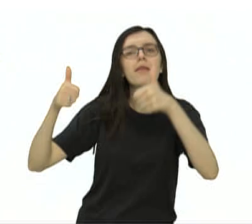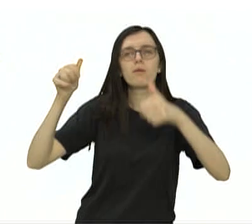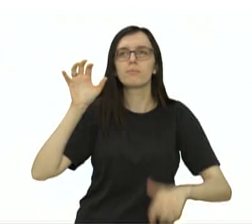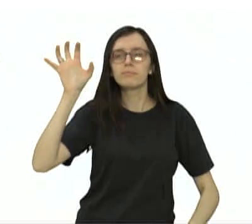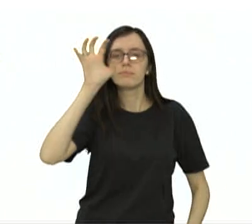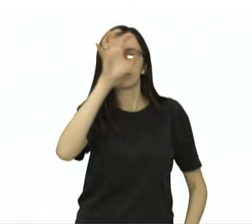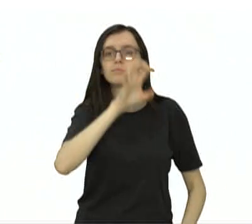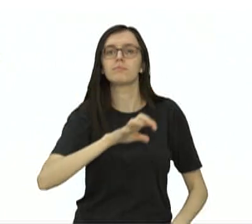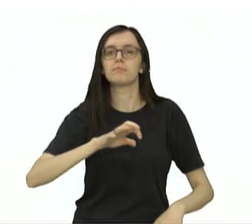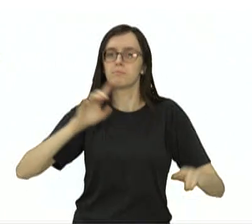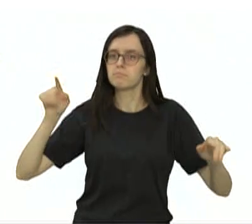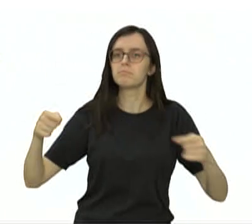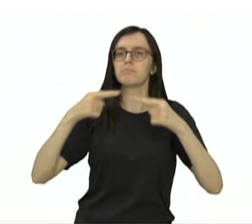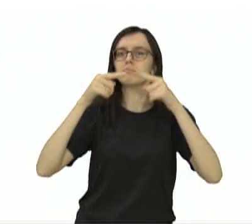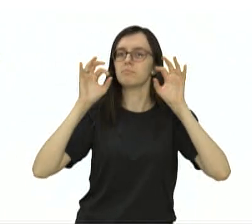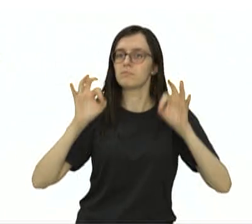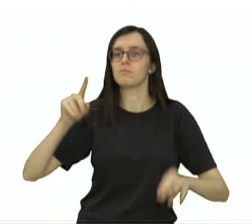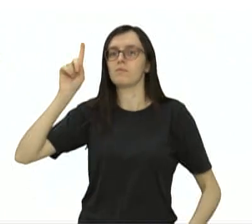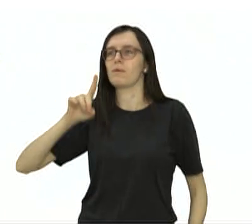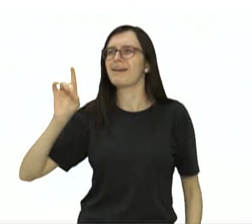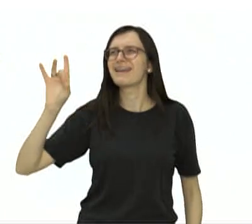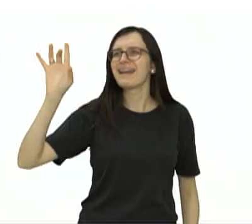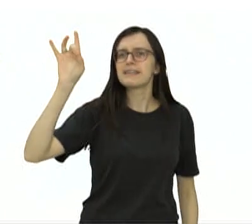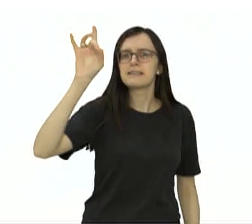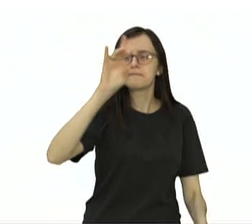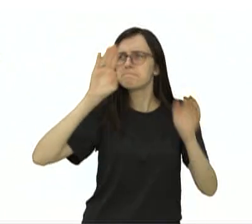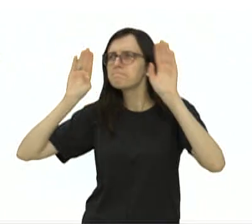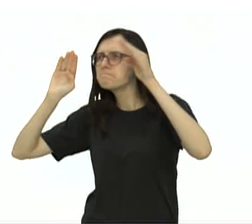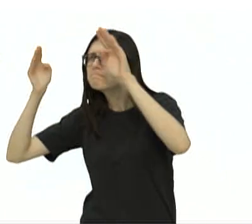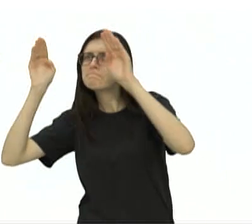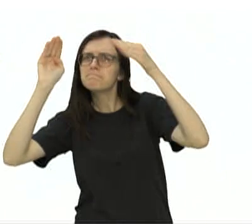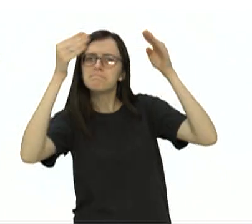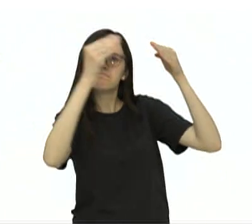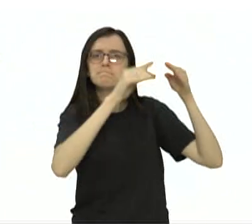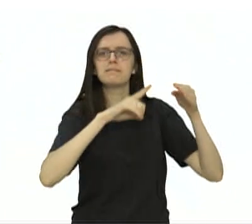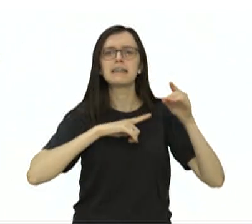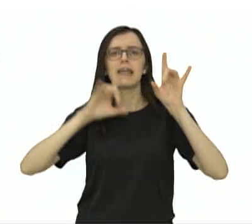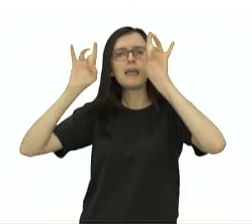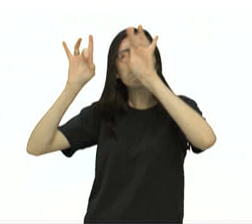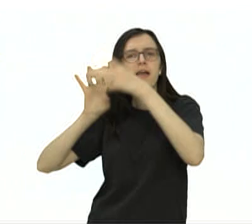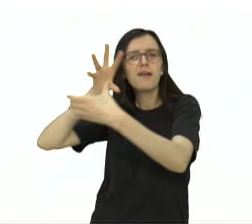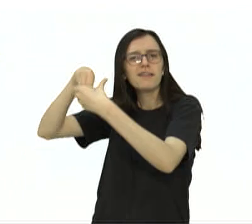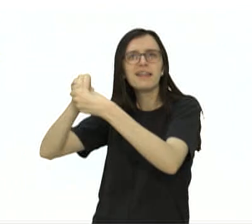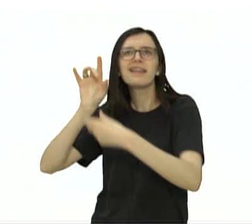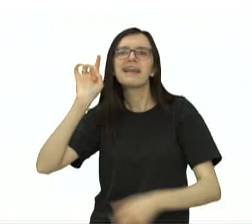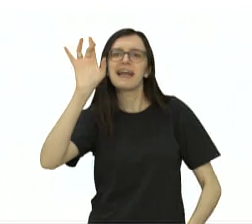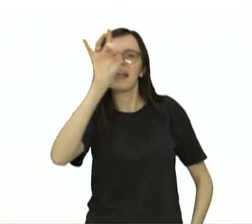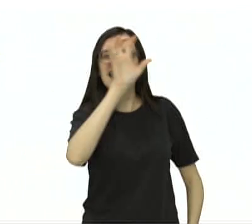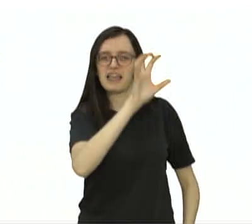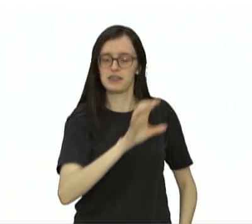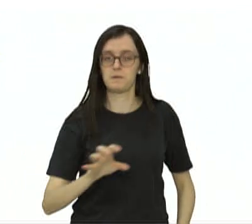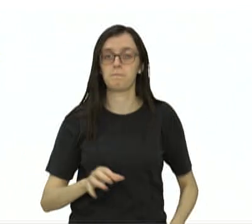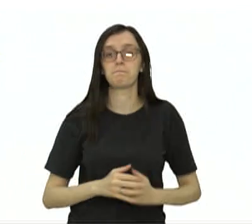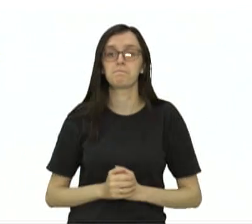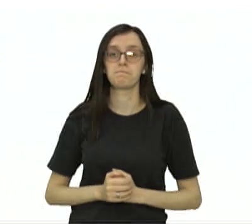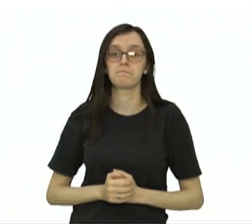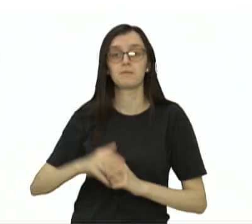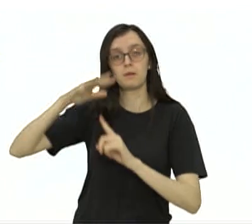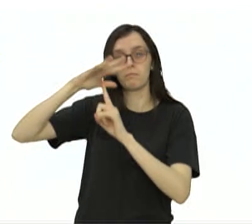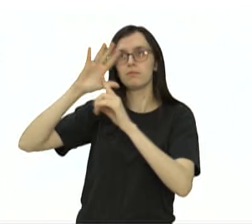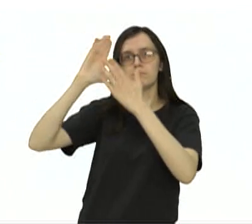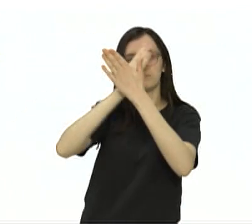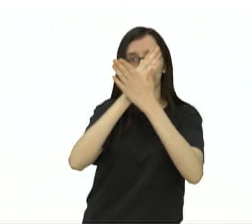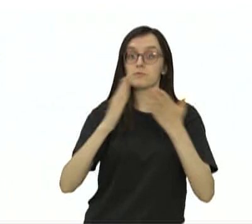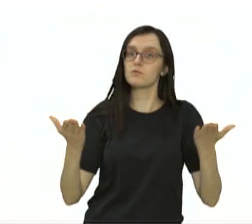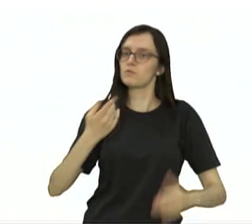de acordo com as suas particularidades, de acordo com as suas especialidades. Então, como o Paraná é dividido, nós vamos